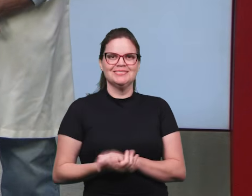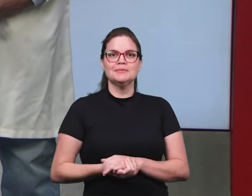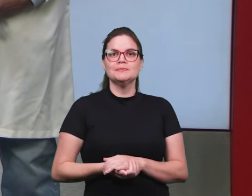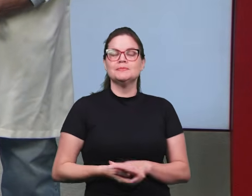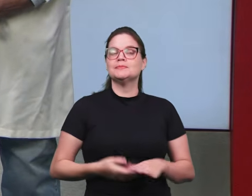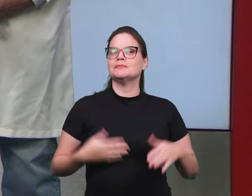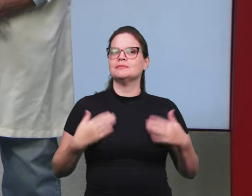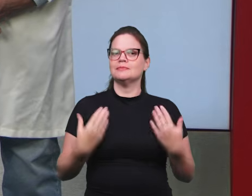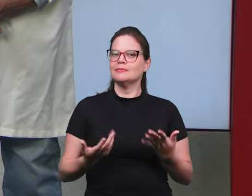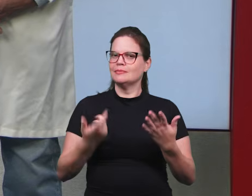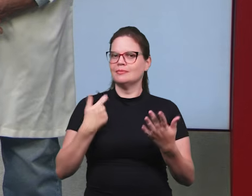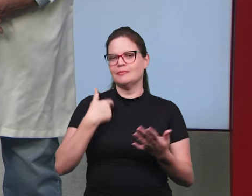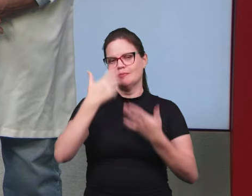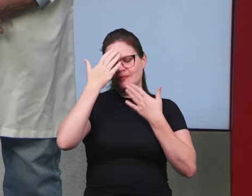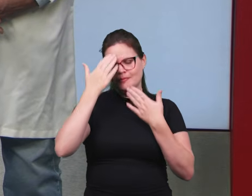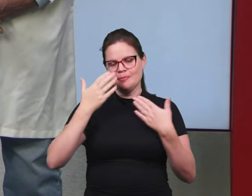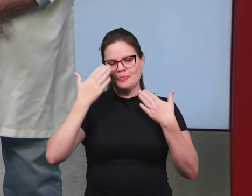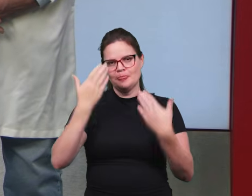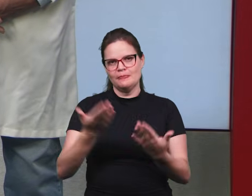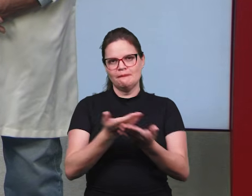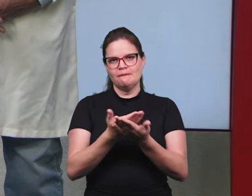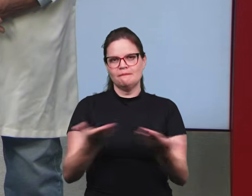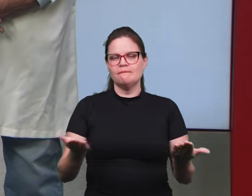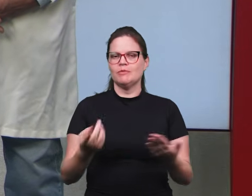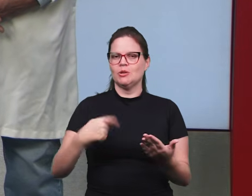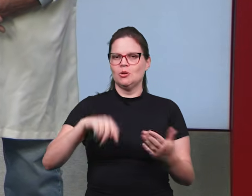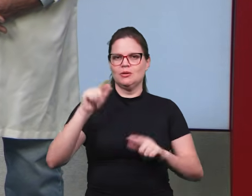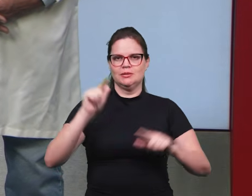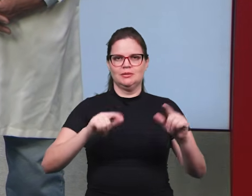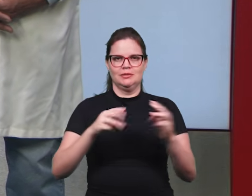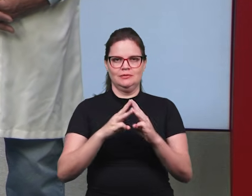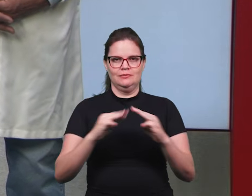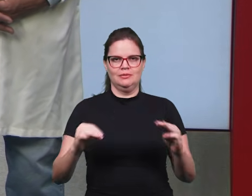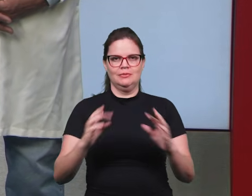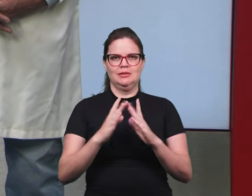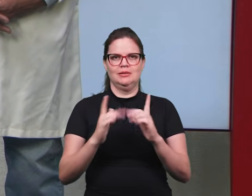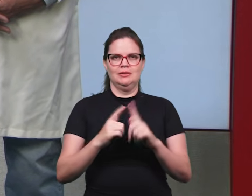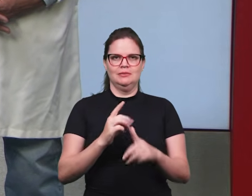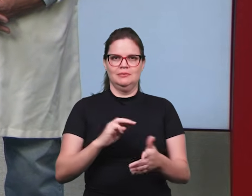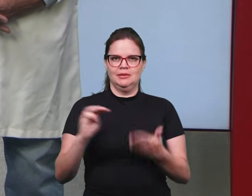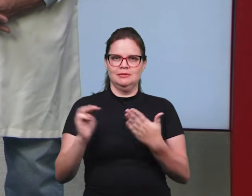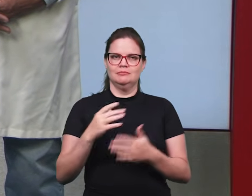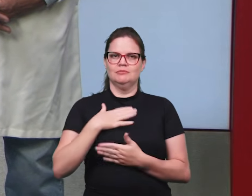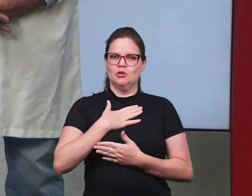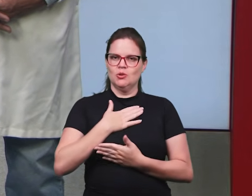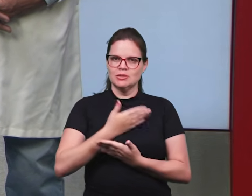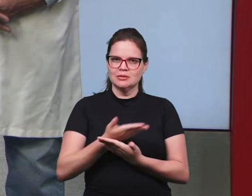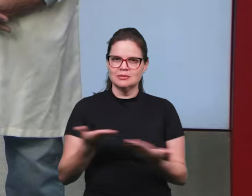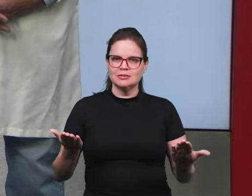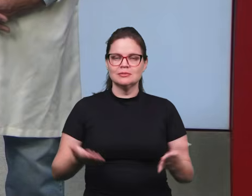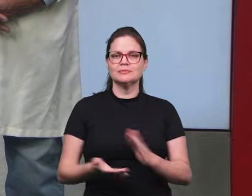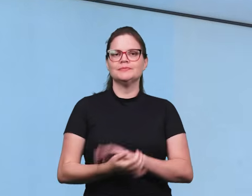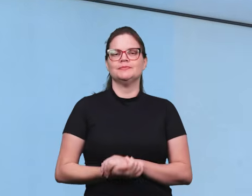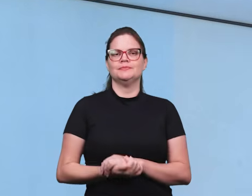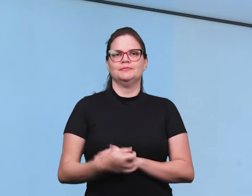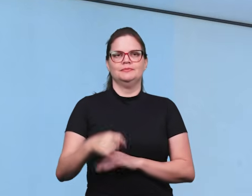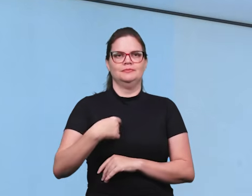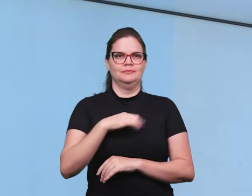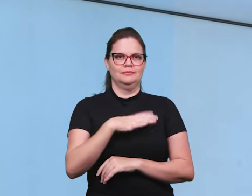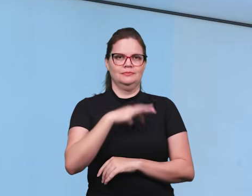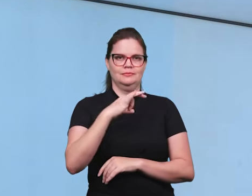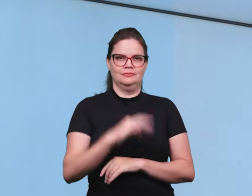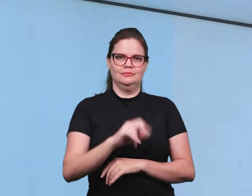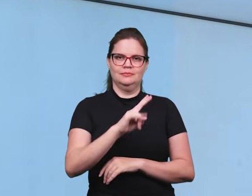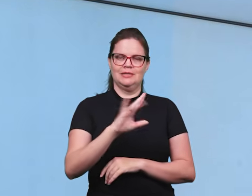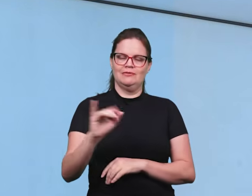queria deixar aí um agradecimento em nome da TV Manaim, da Igreja Cristã Maranata. Nós gostamos muito e certamente esse programa